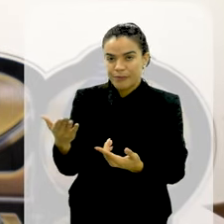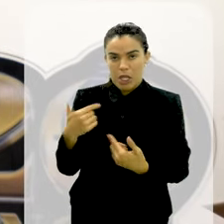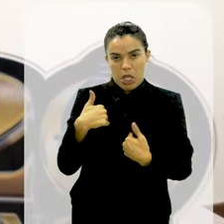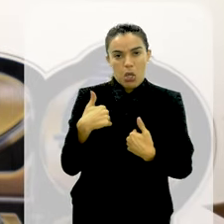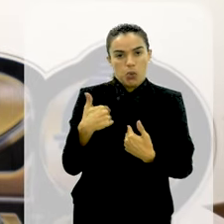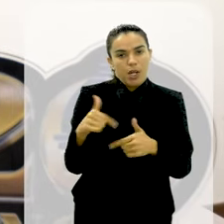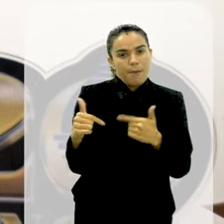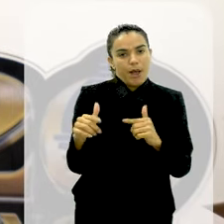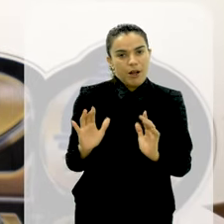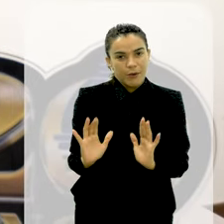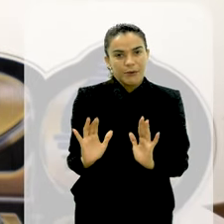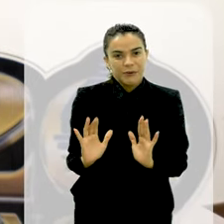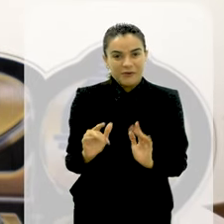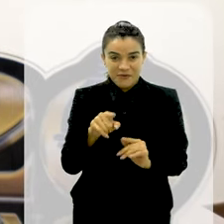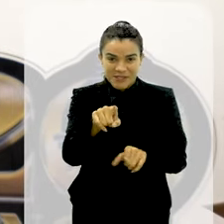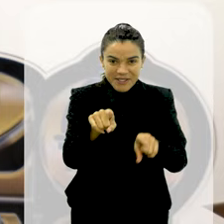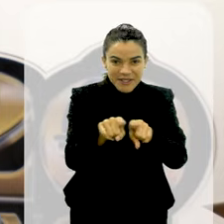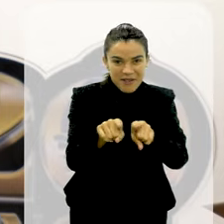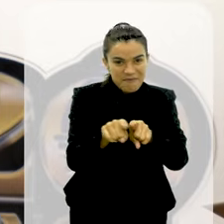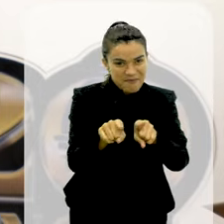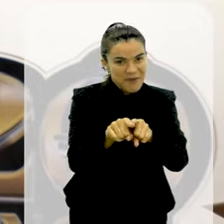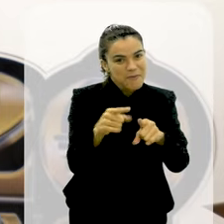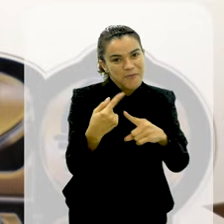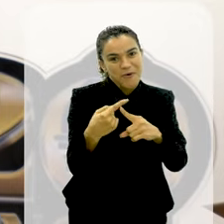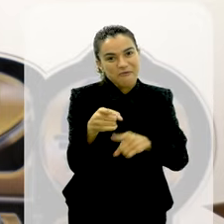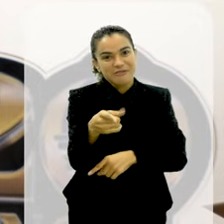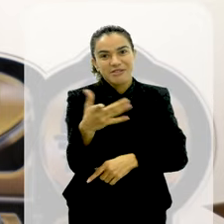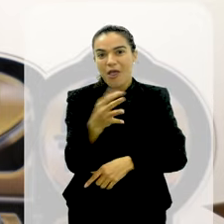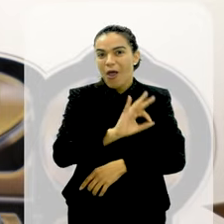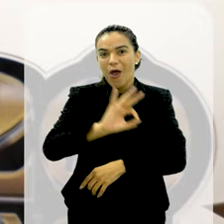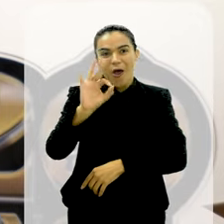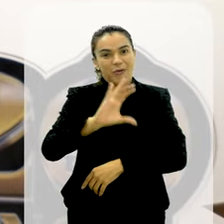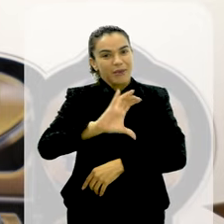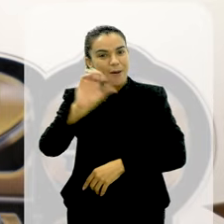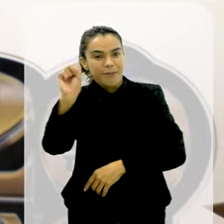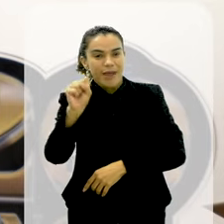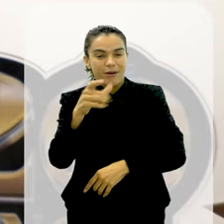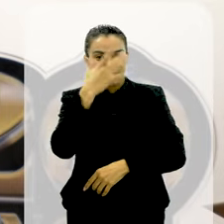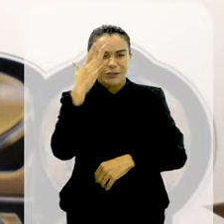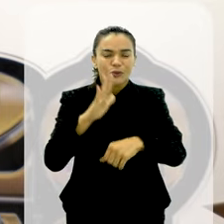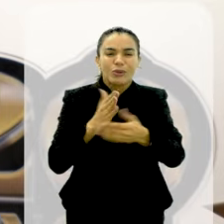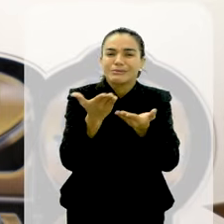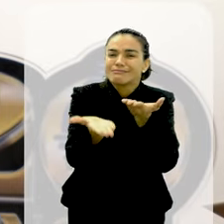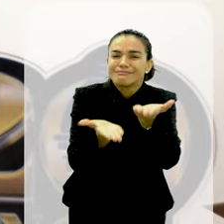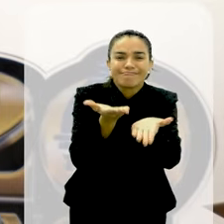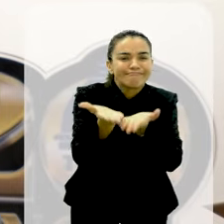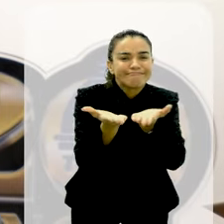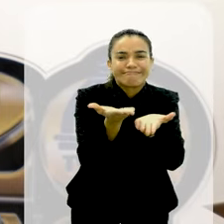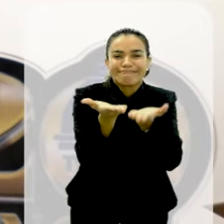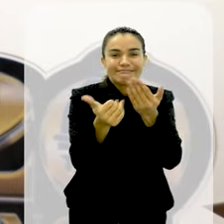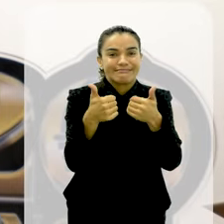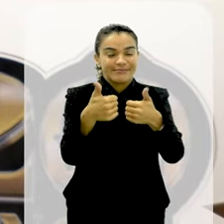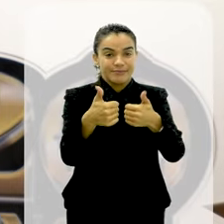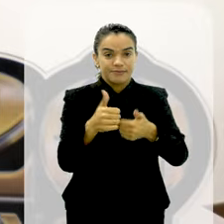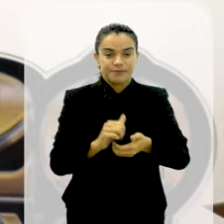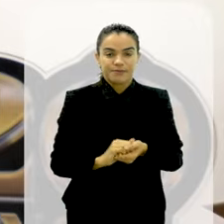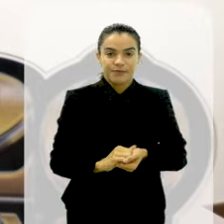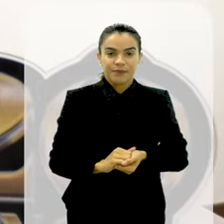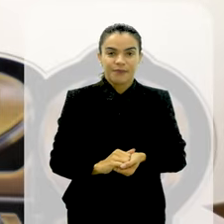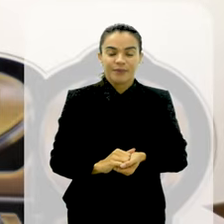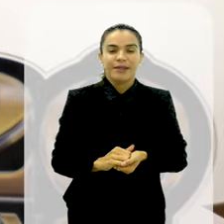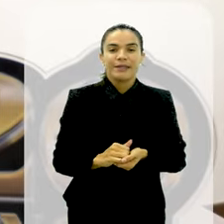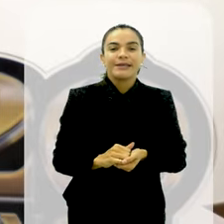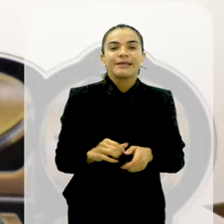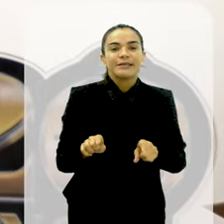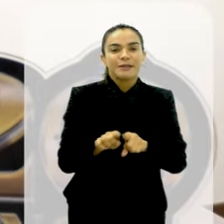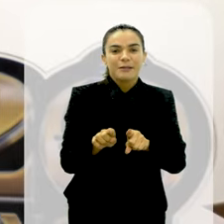menos, trabalho muito assim. Né? Eu acho que você também, pelos resultados que você tem, pelo carinho que as pessoas têm por você. Nessa